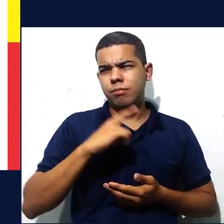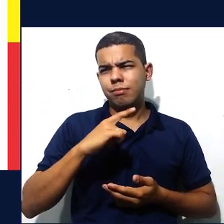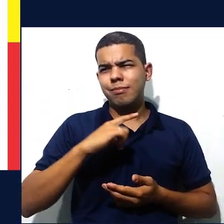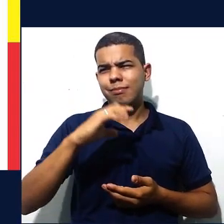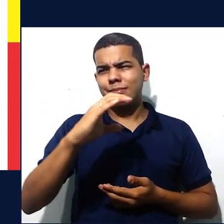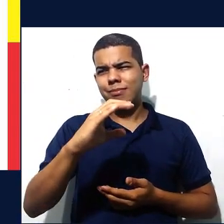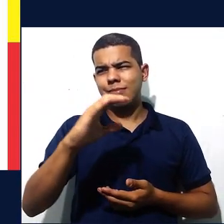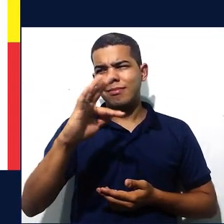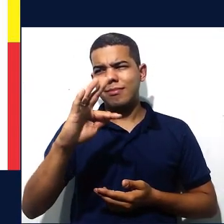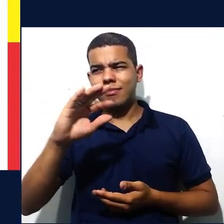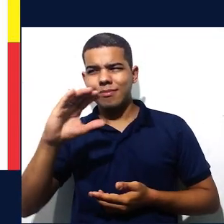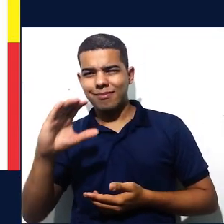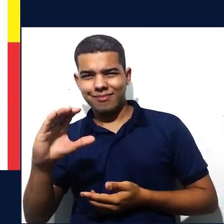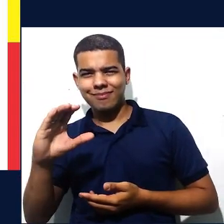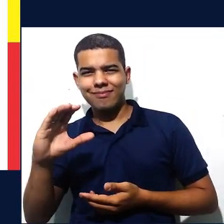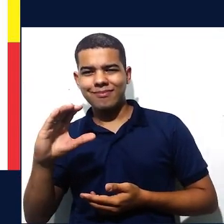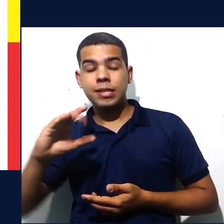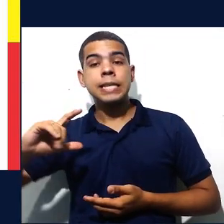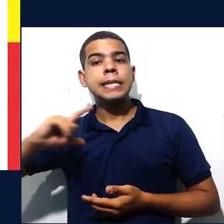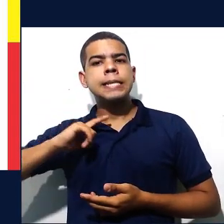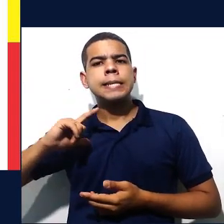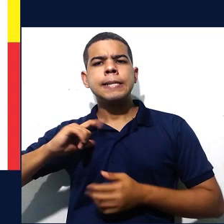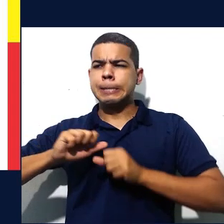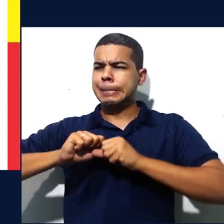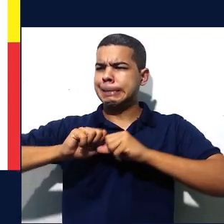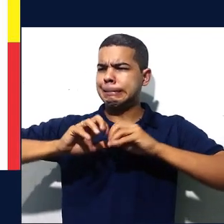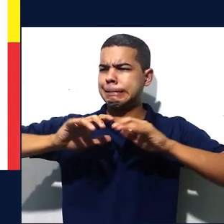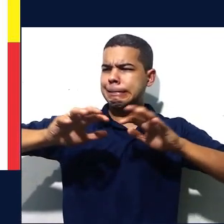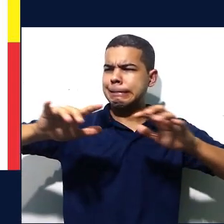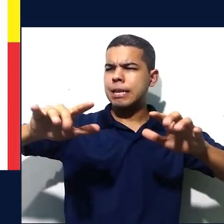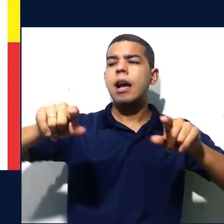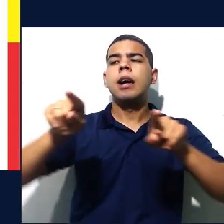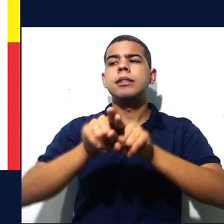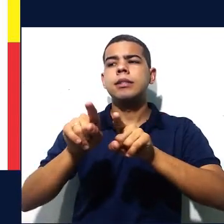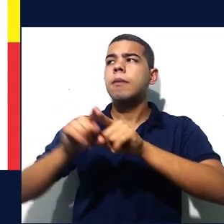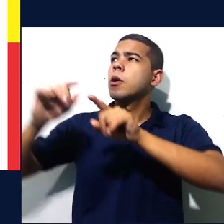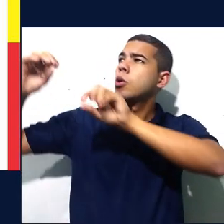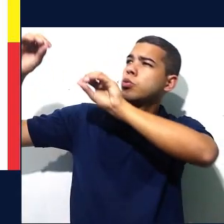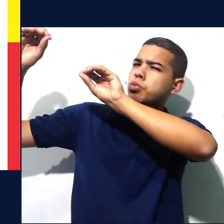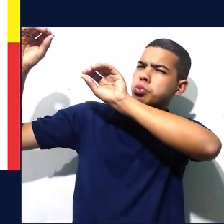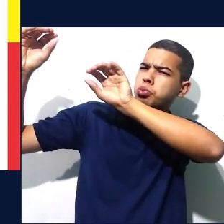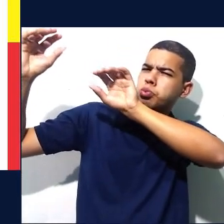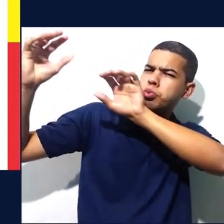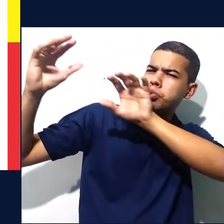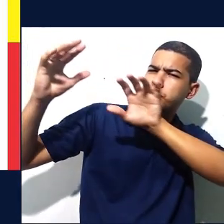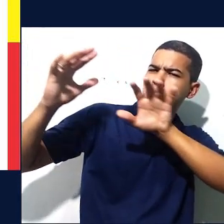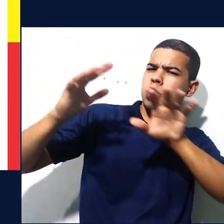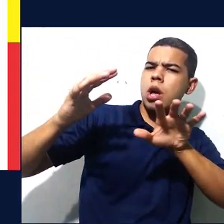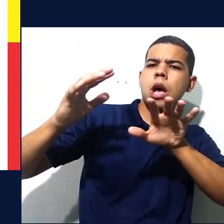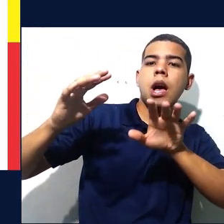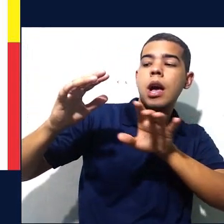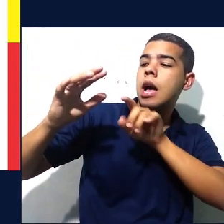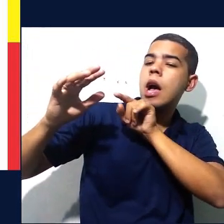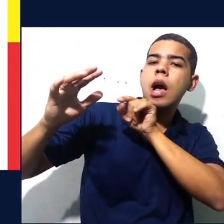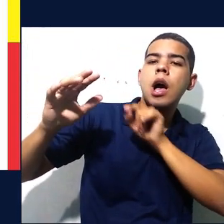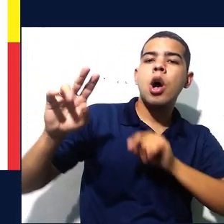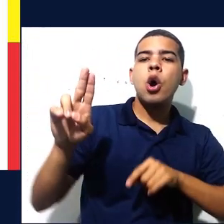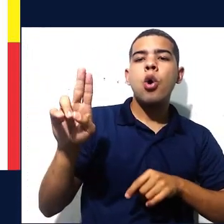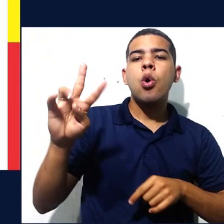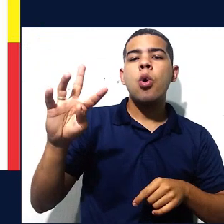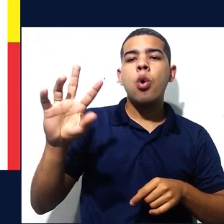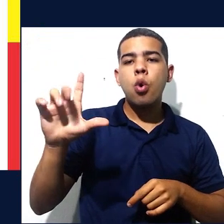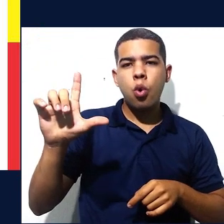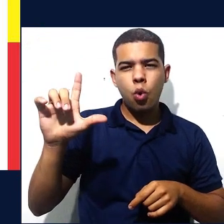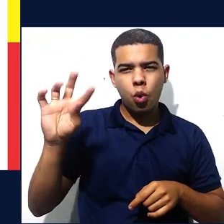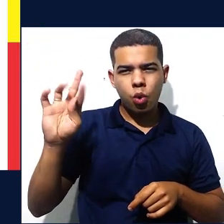clorofluorcarbono, né? Uma quantidade muito maior de raios ultravioletas começaram a atingir o nosso planeta Terra, tendo